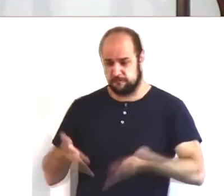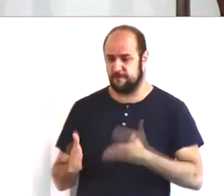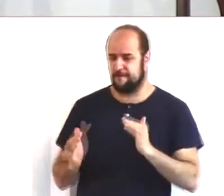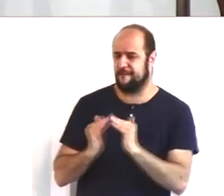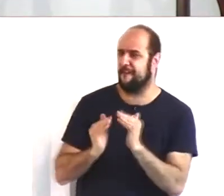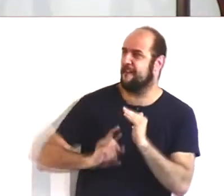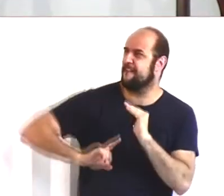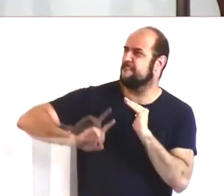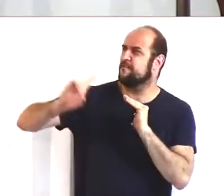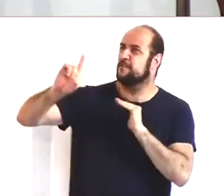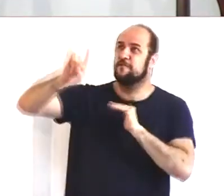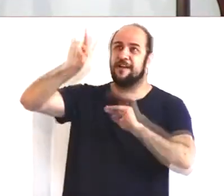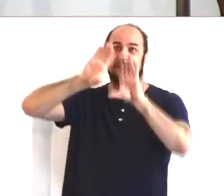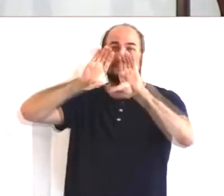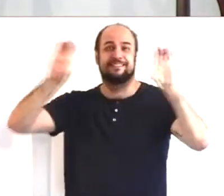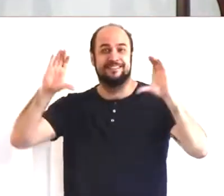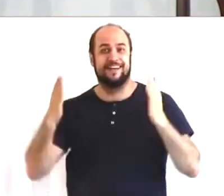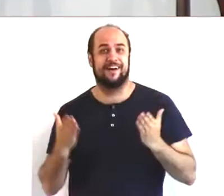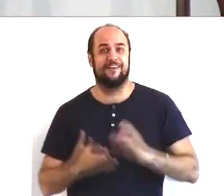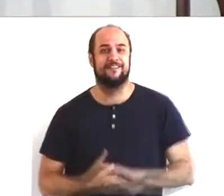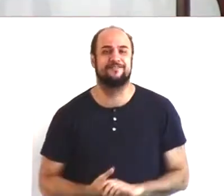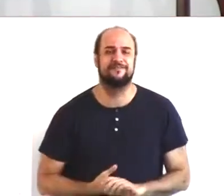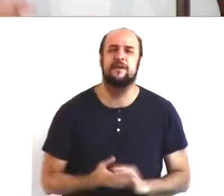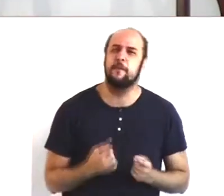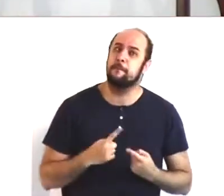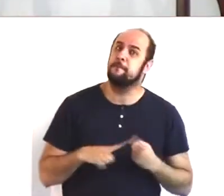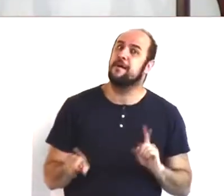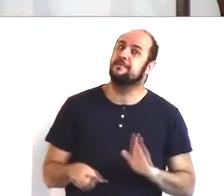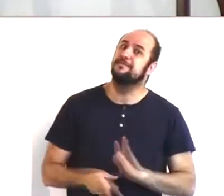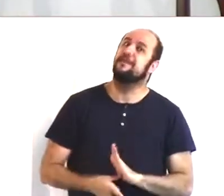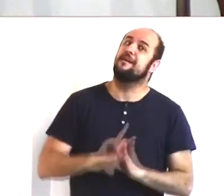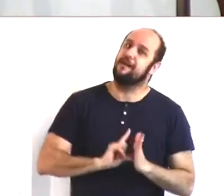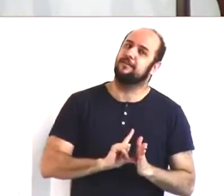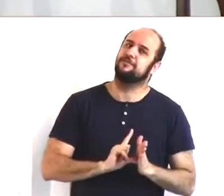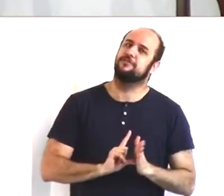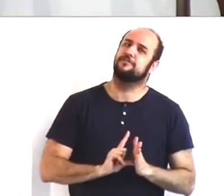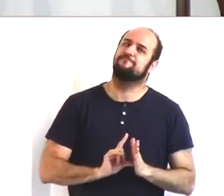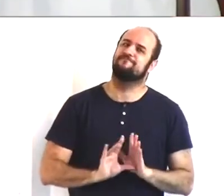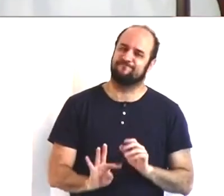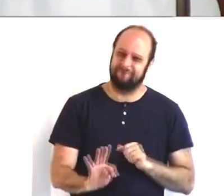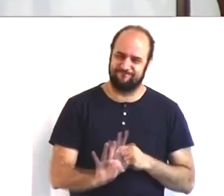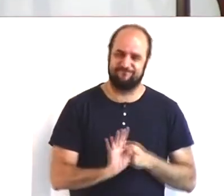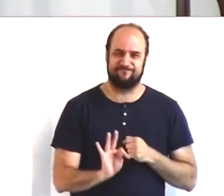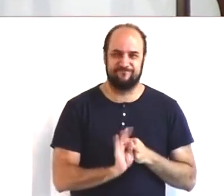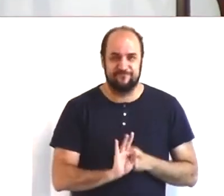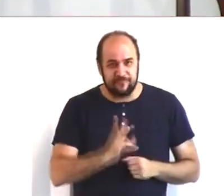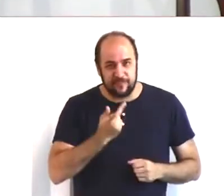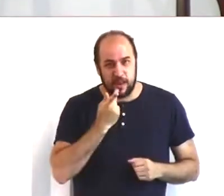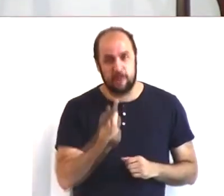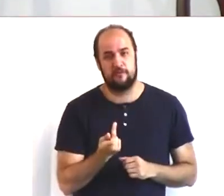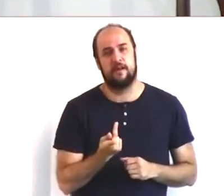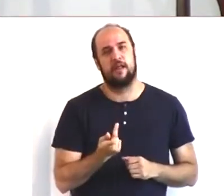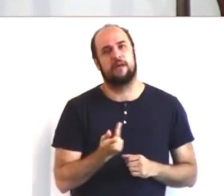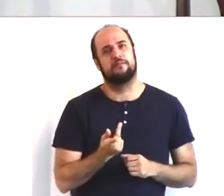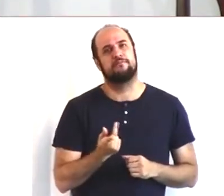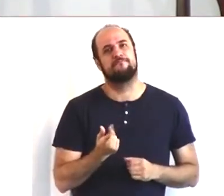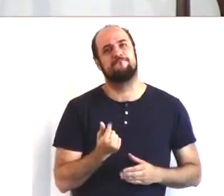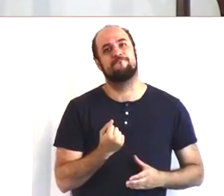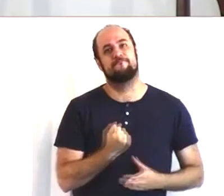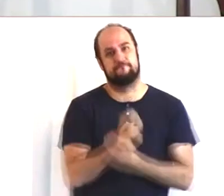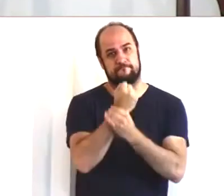para usufruirmos disso. Mas antes de chegar lá, parece que Tiago diz que tem um suporte